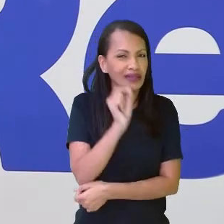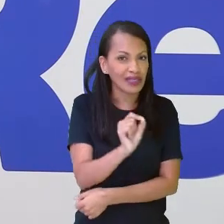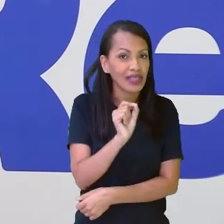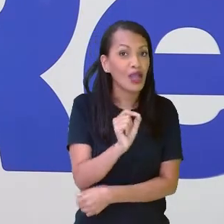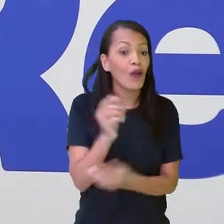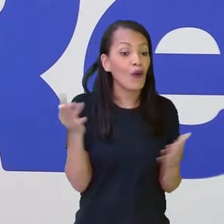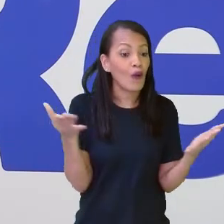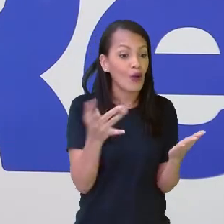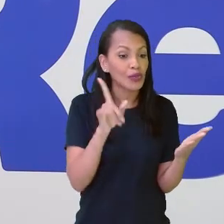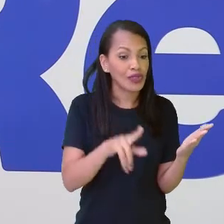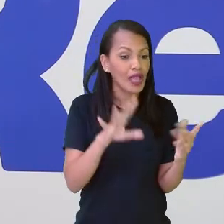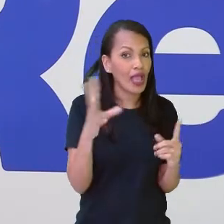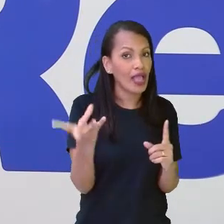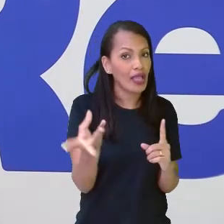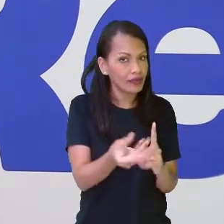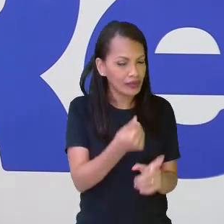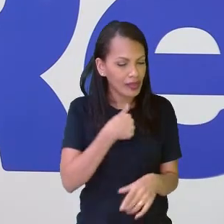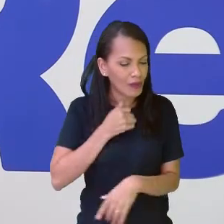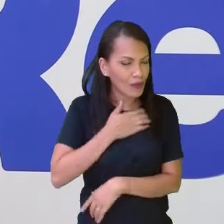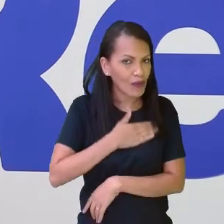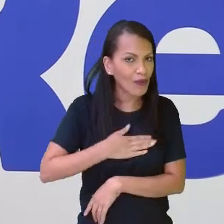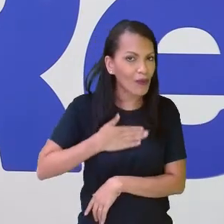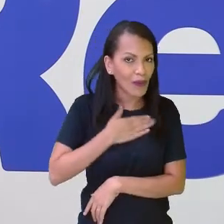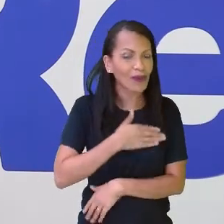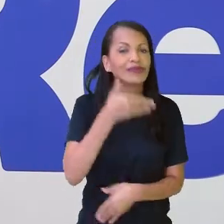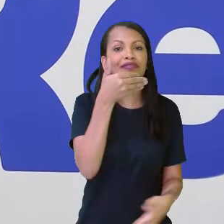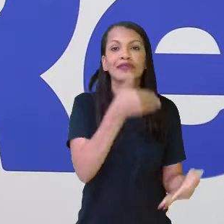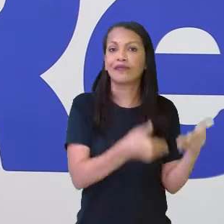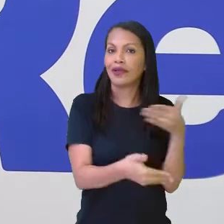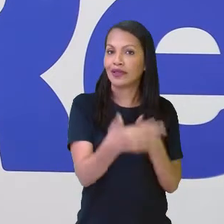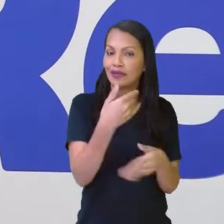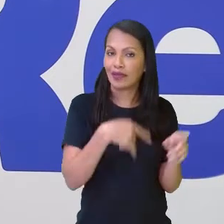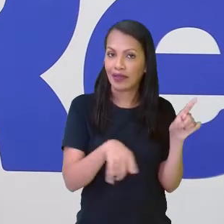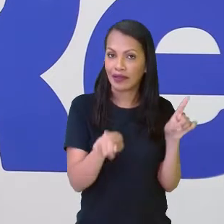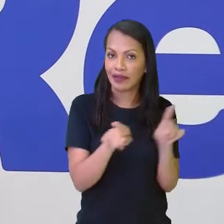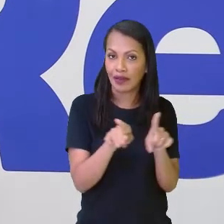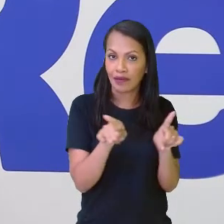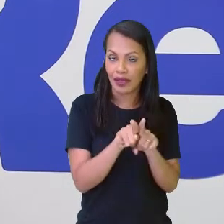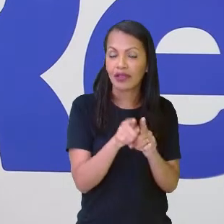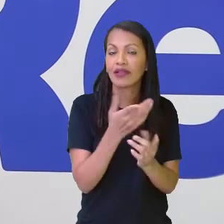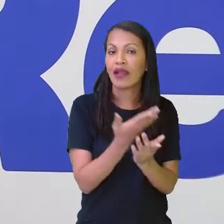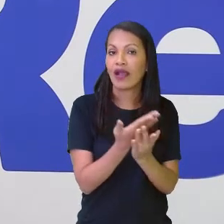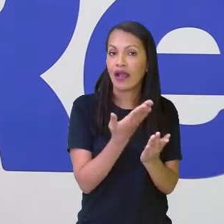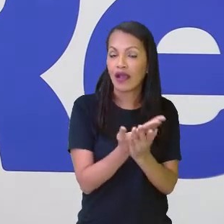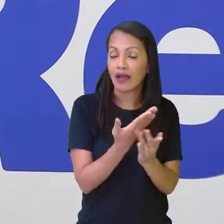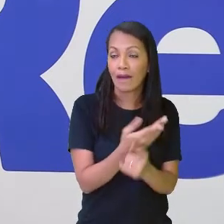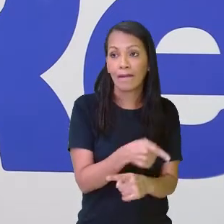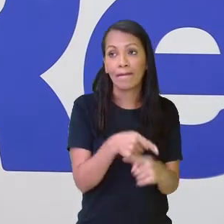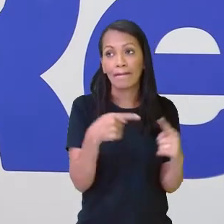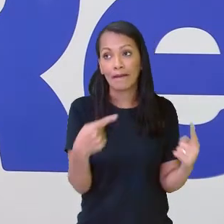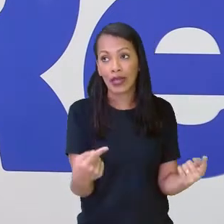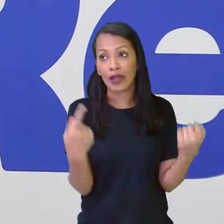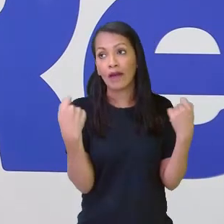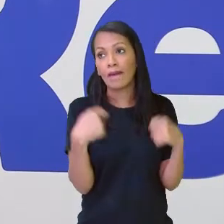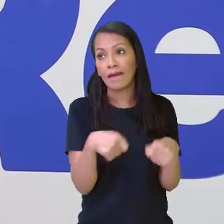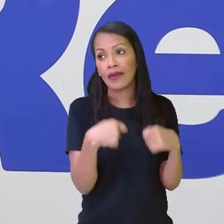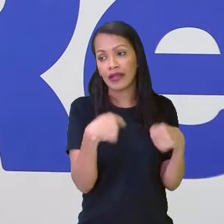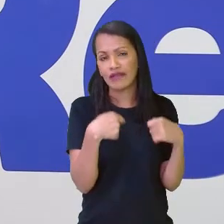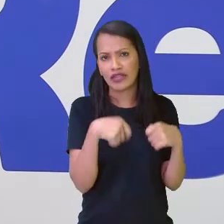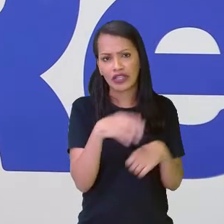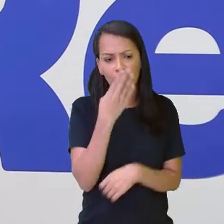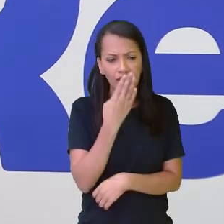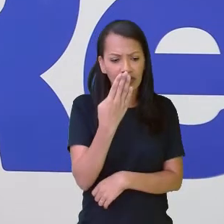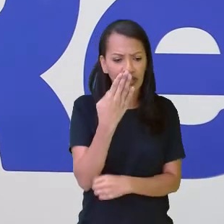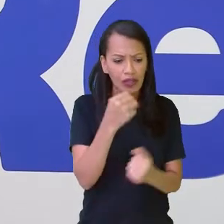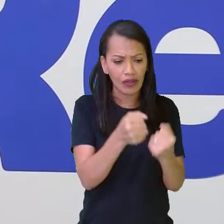de arte, hein? Eu gostaria de participar também dessa aula, hein? Mas eu vou preferir ficar aqui